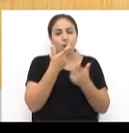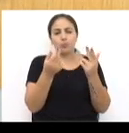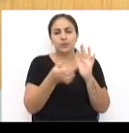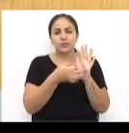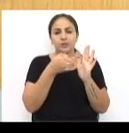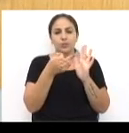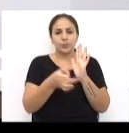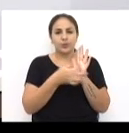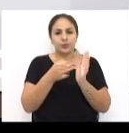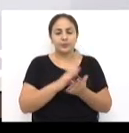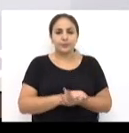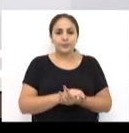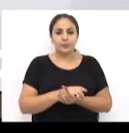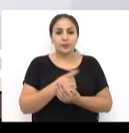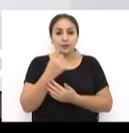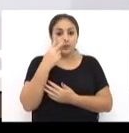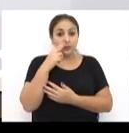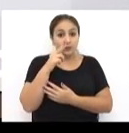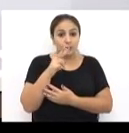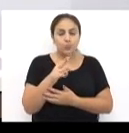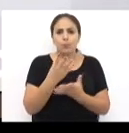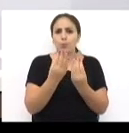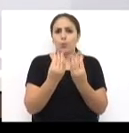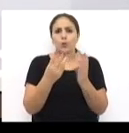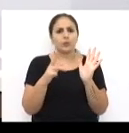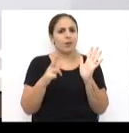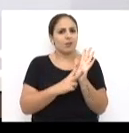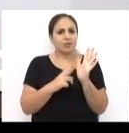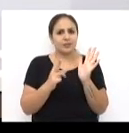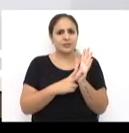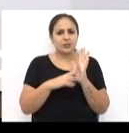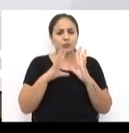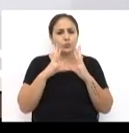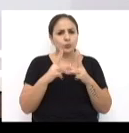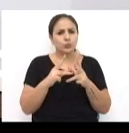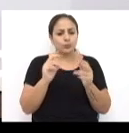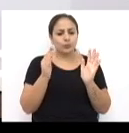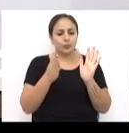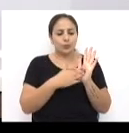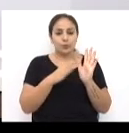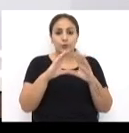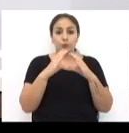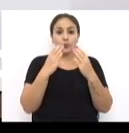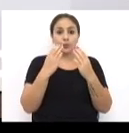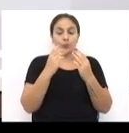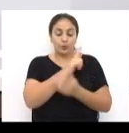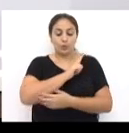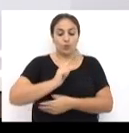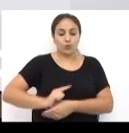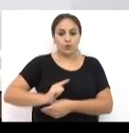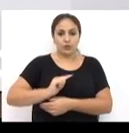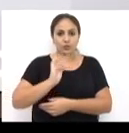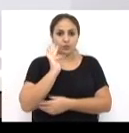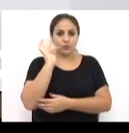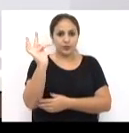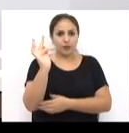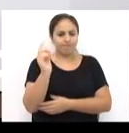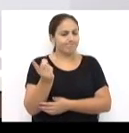dos discursos. Nós temos que olhar com muita atenção aquilo que está sendo proposto pelo governo federal.